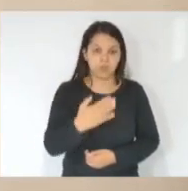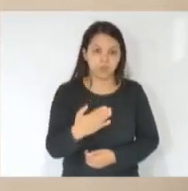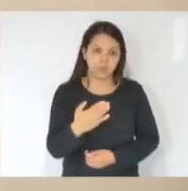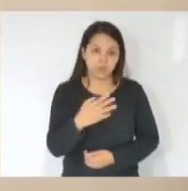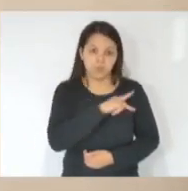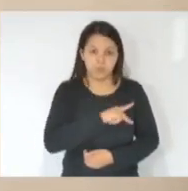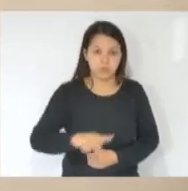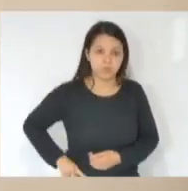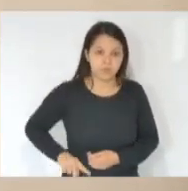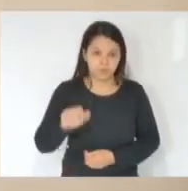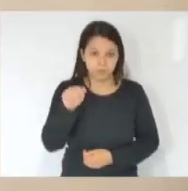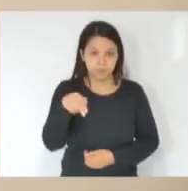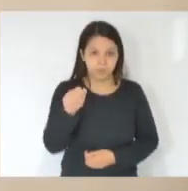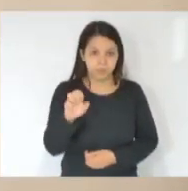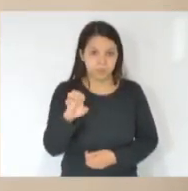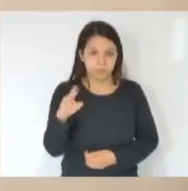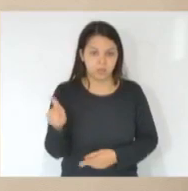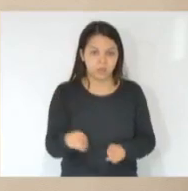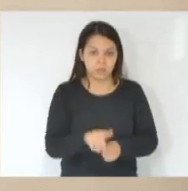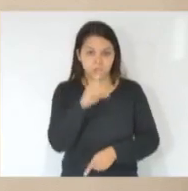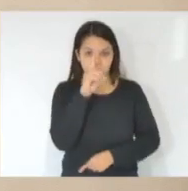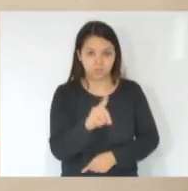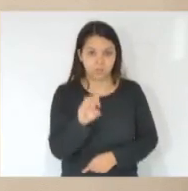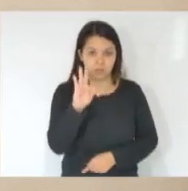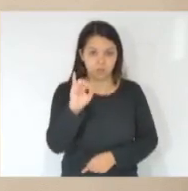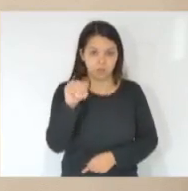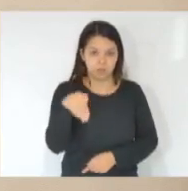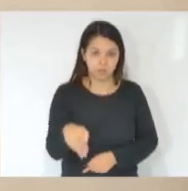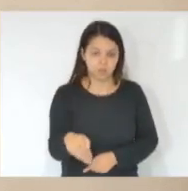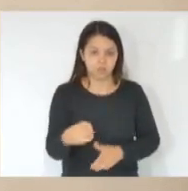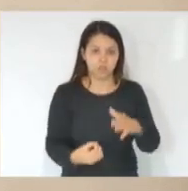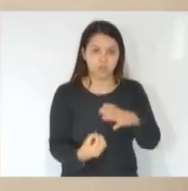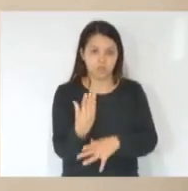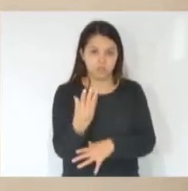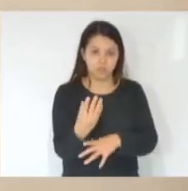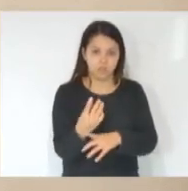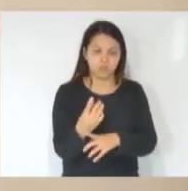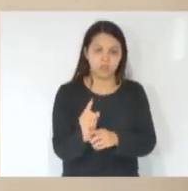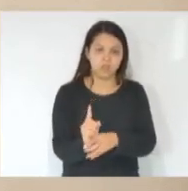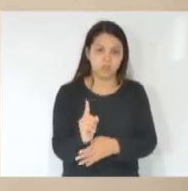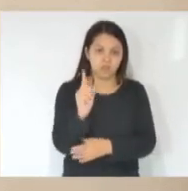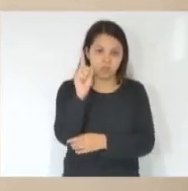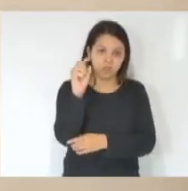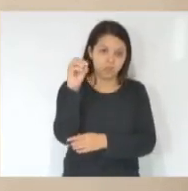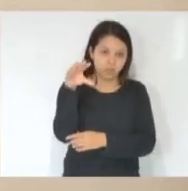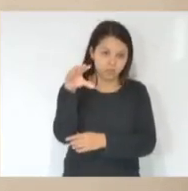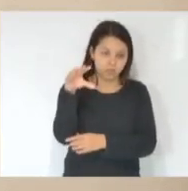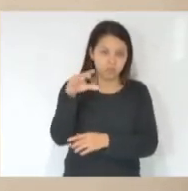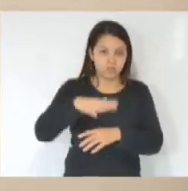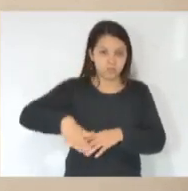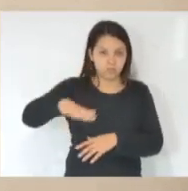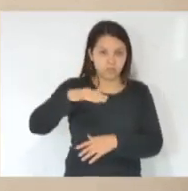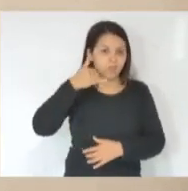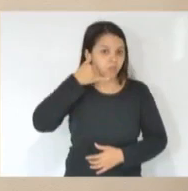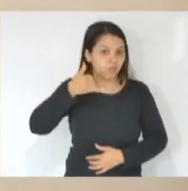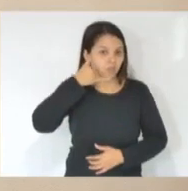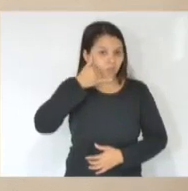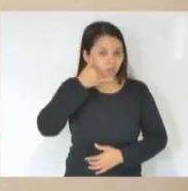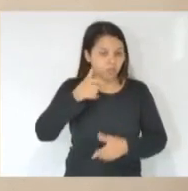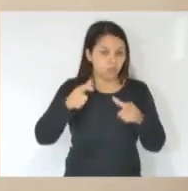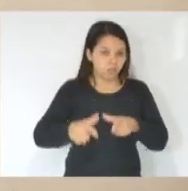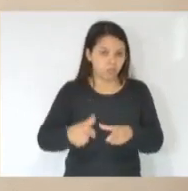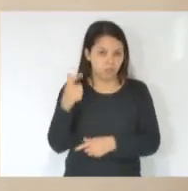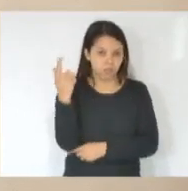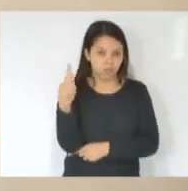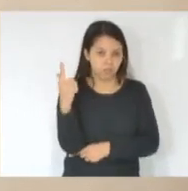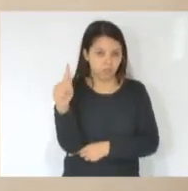Anatel e ao diretor da TIM, em Santa Catarina, a instalação de uma antena de telefonia móvel no bairro Gaspar Alto, município